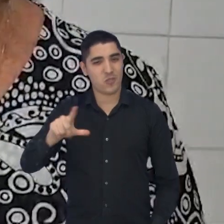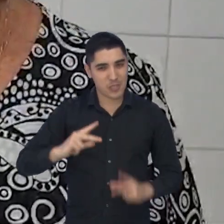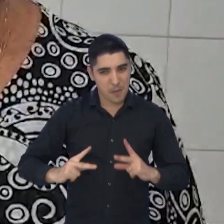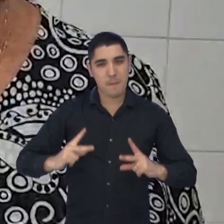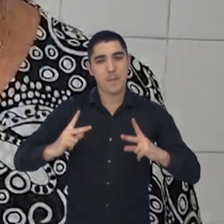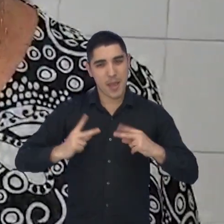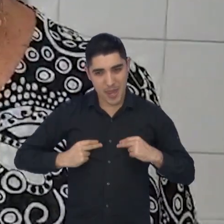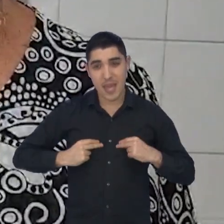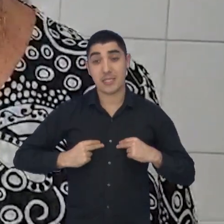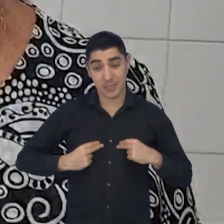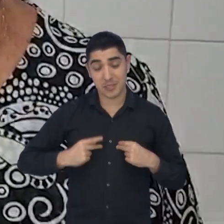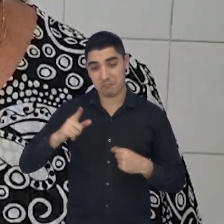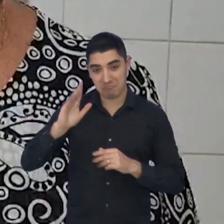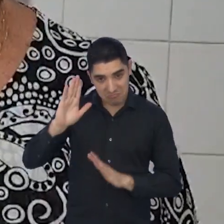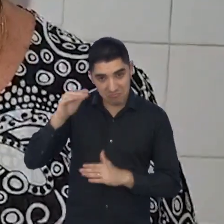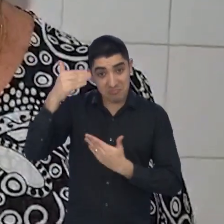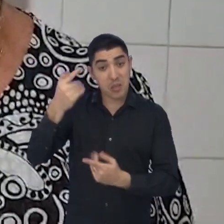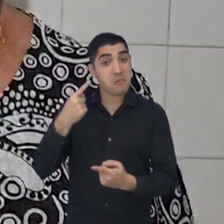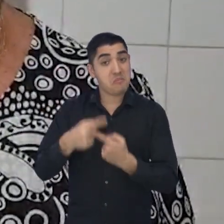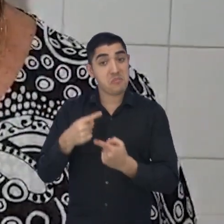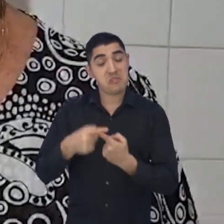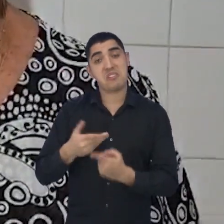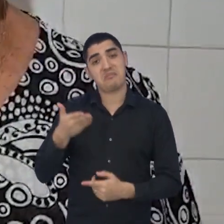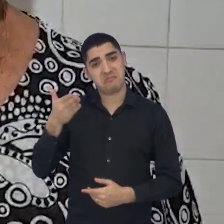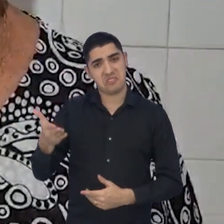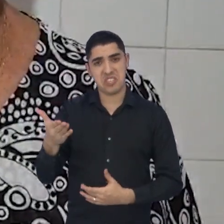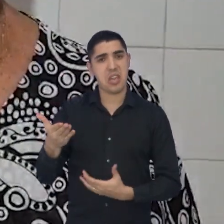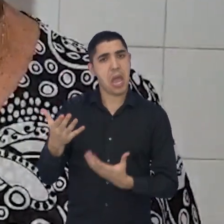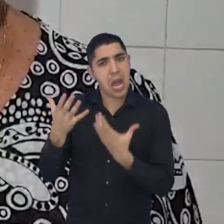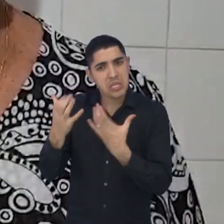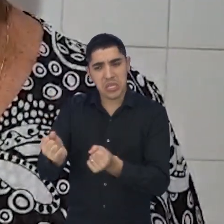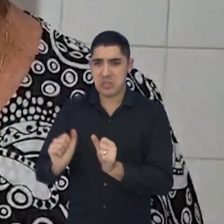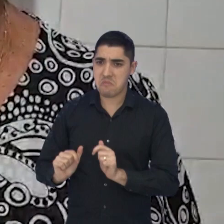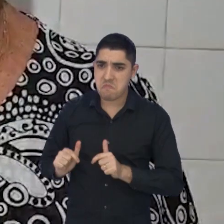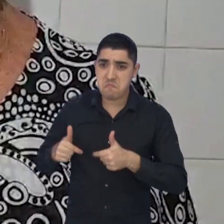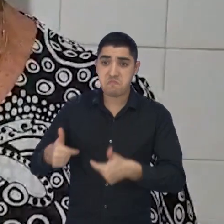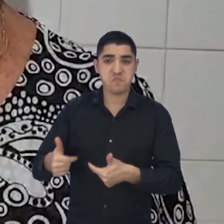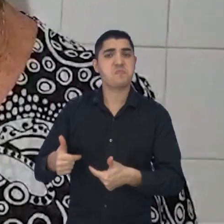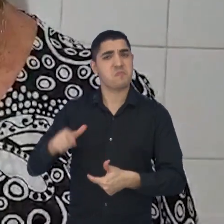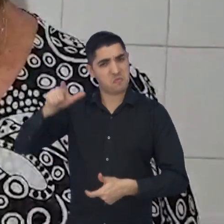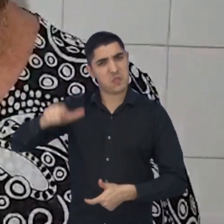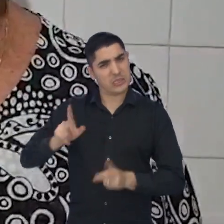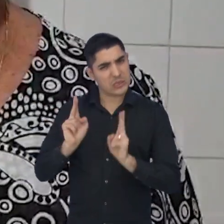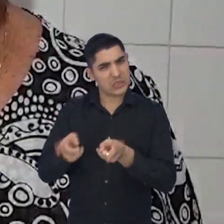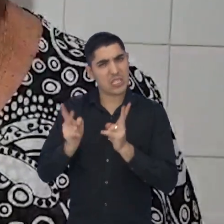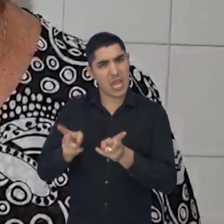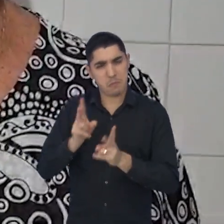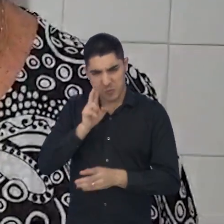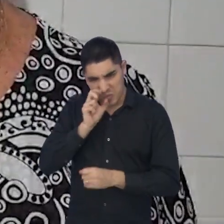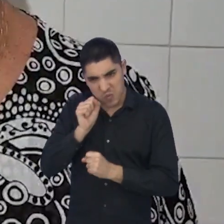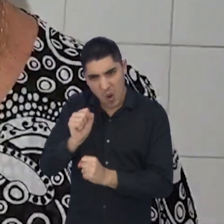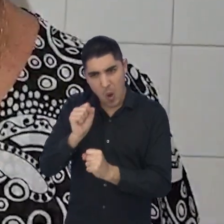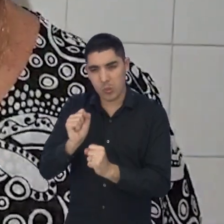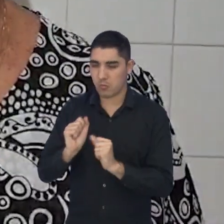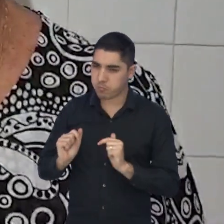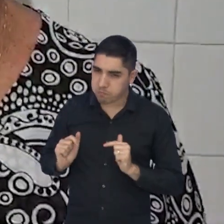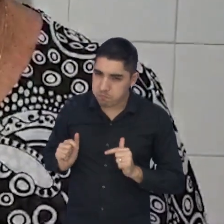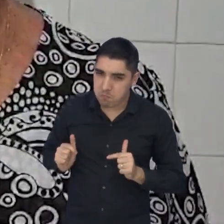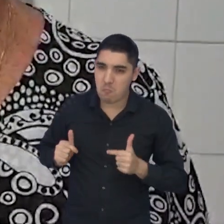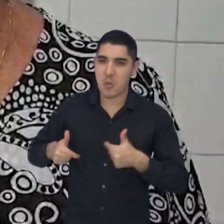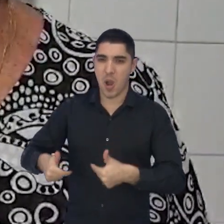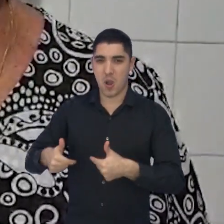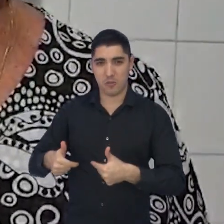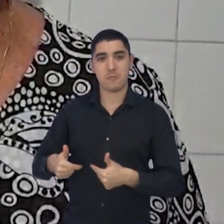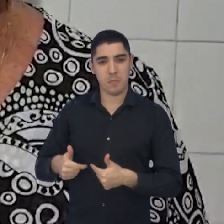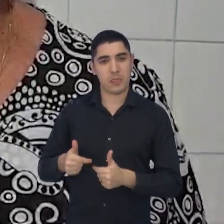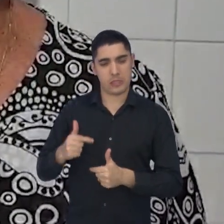homenagem, porque tudo que você se propõe a fazer é com muita dedicação, é com muito afinco, é com